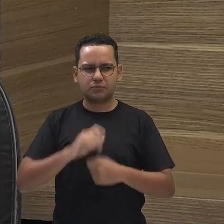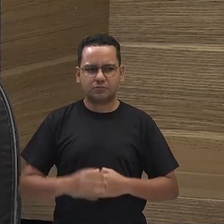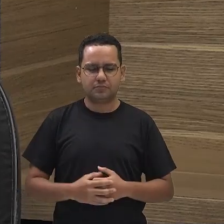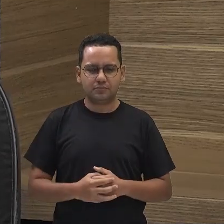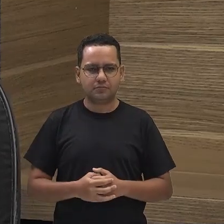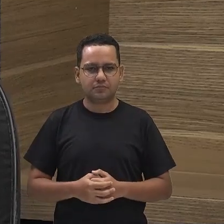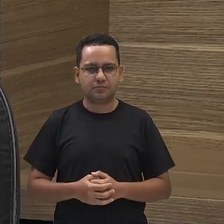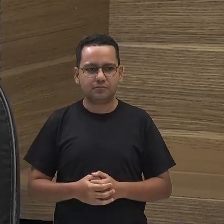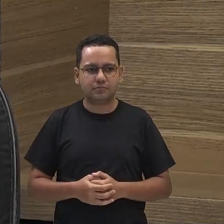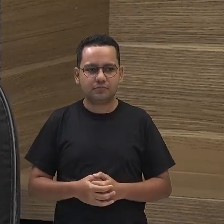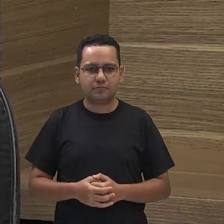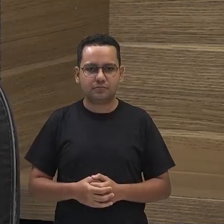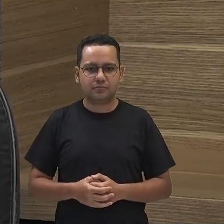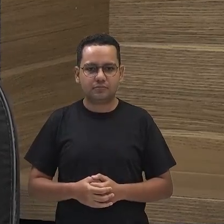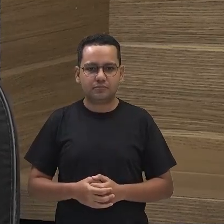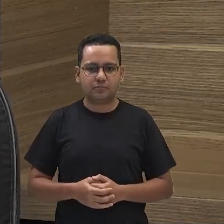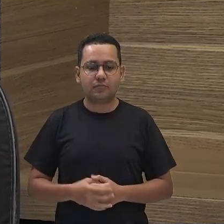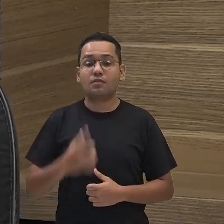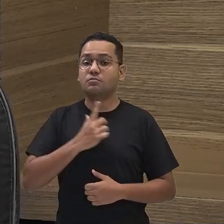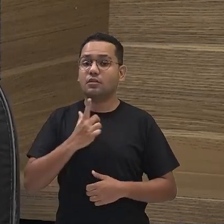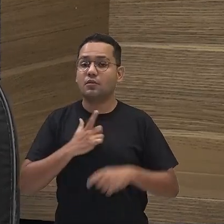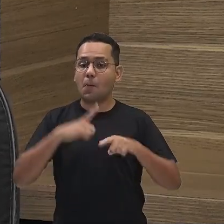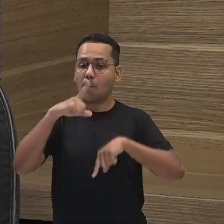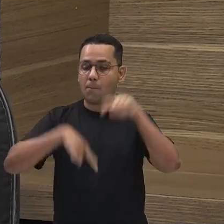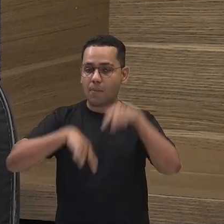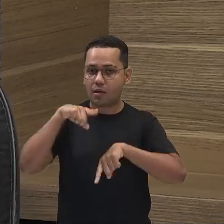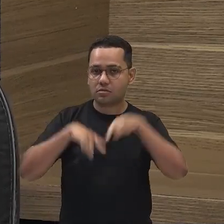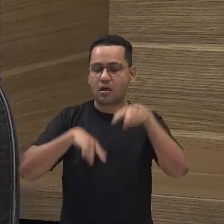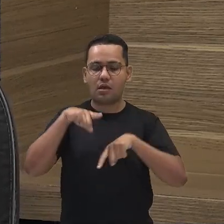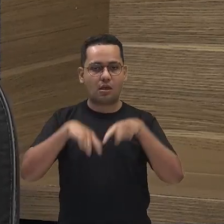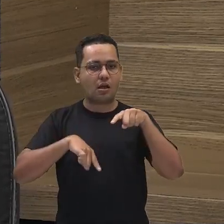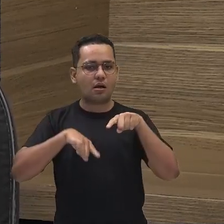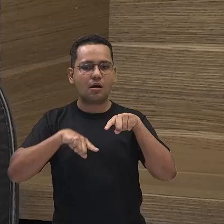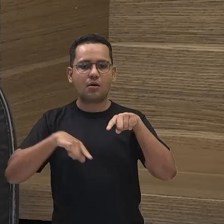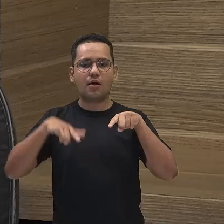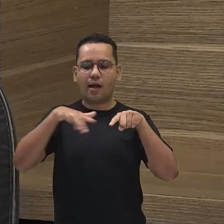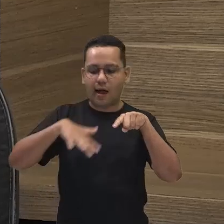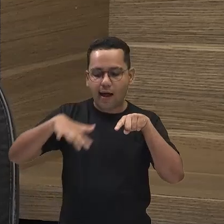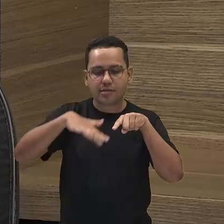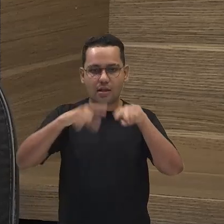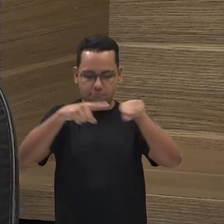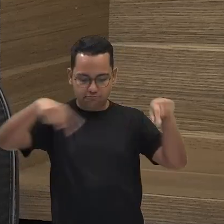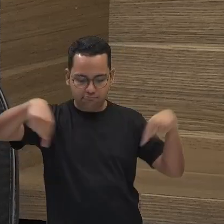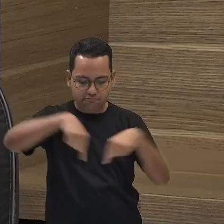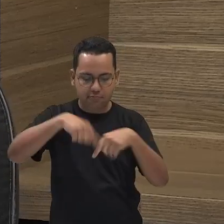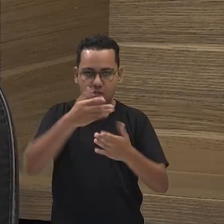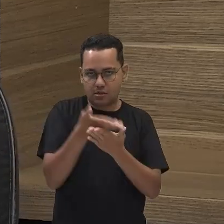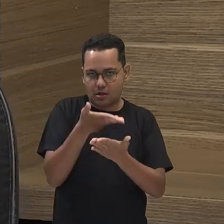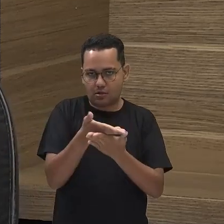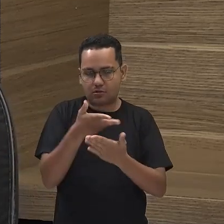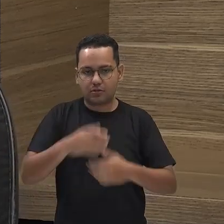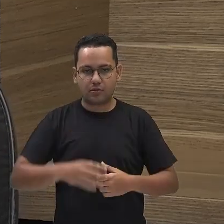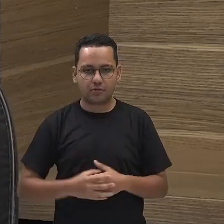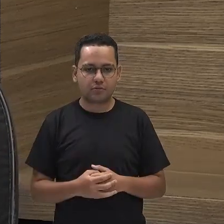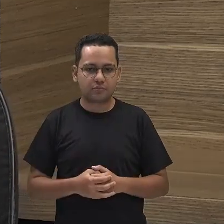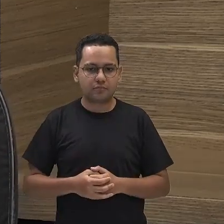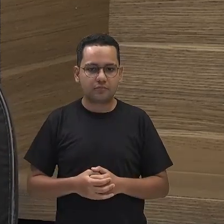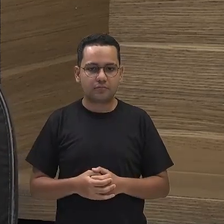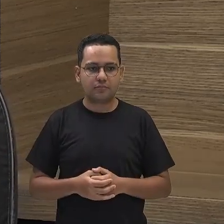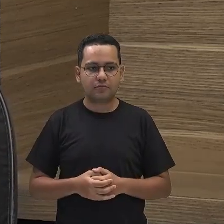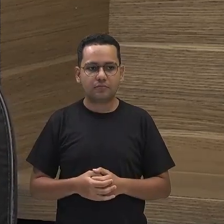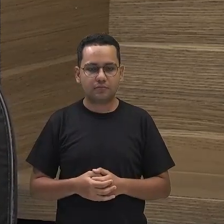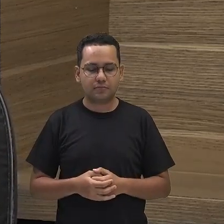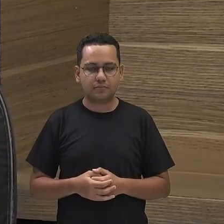falando sobre os nossos equipamentos, os equipamentos que compõem o kit sala, né? Iniciando aí